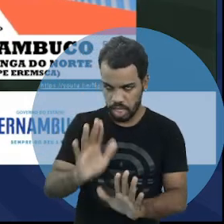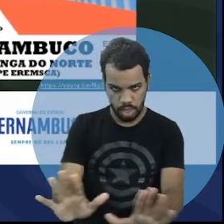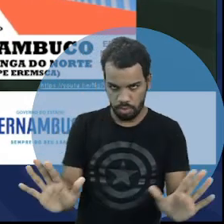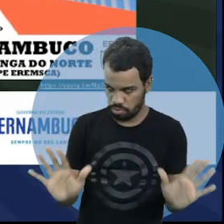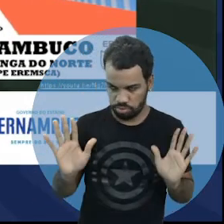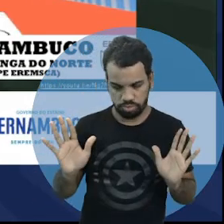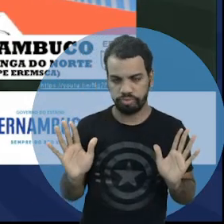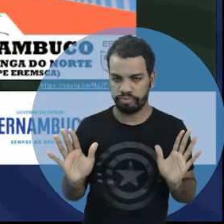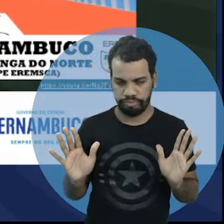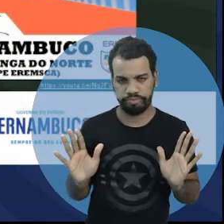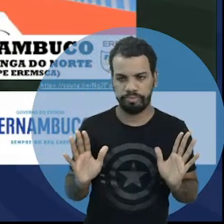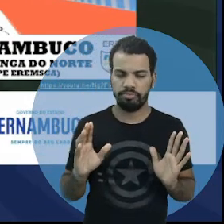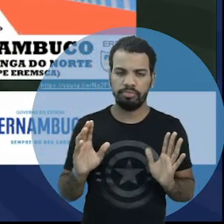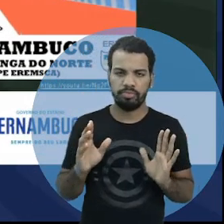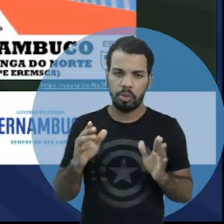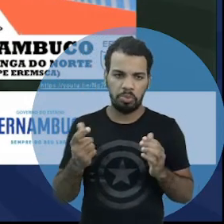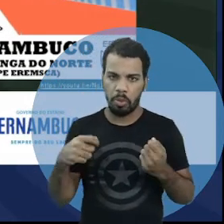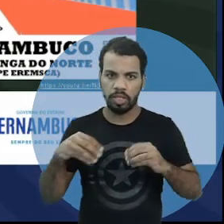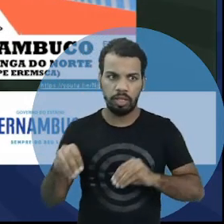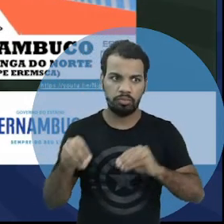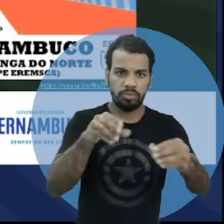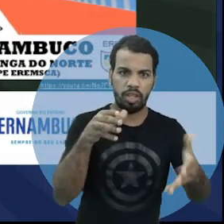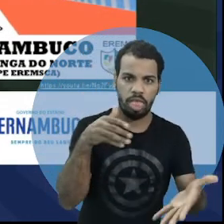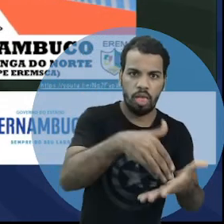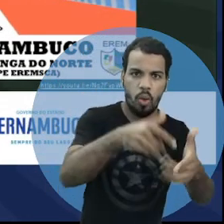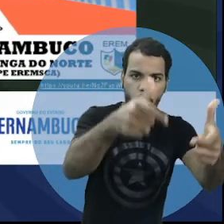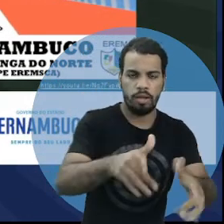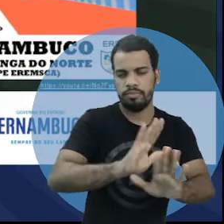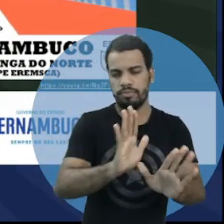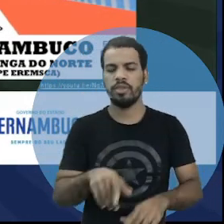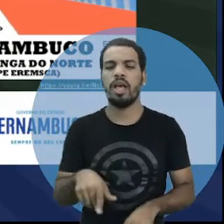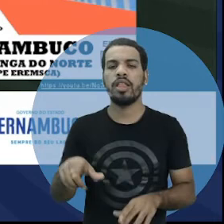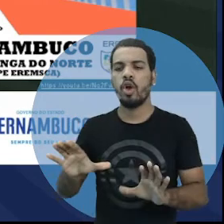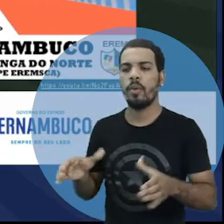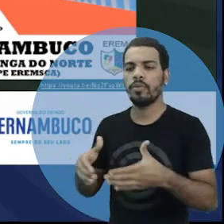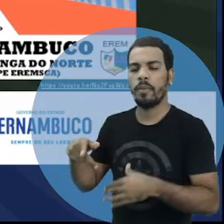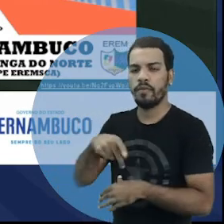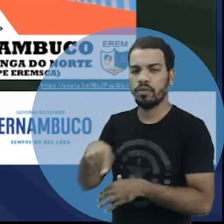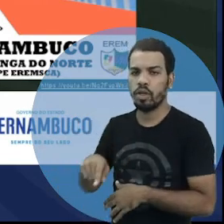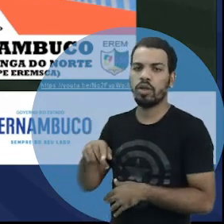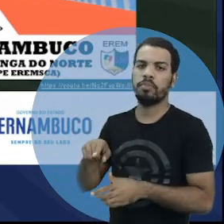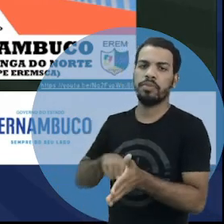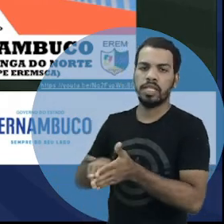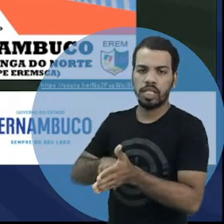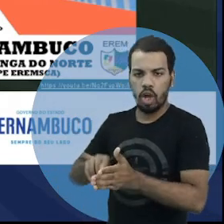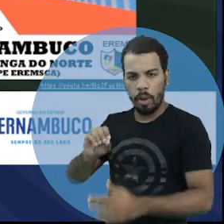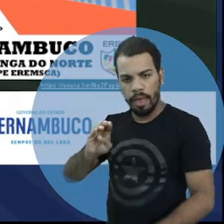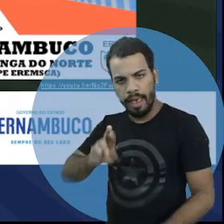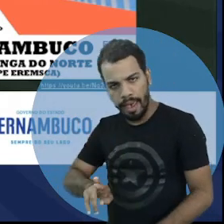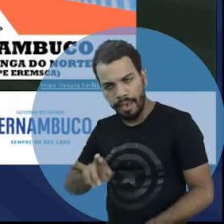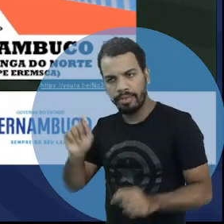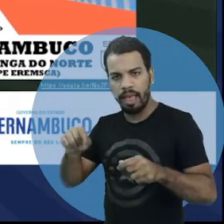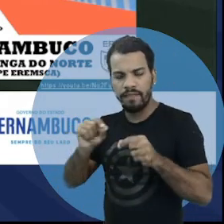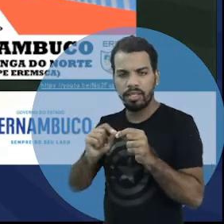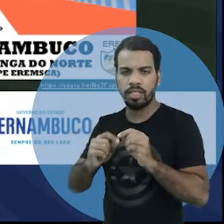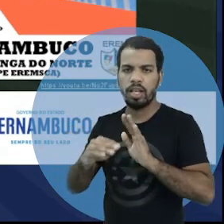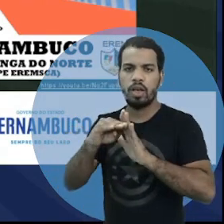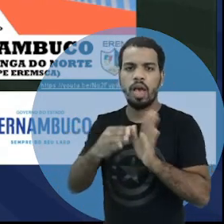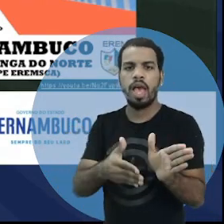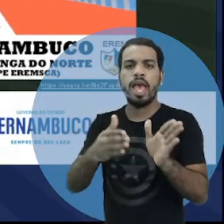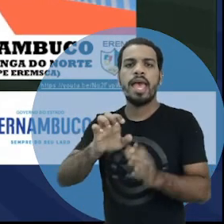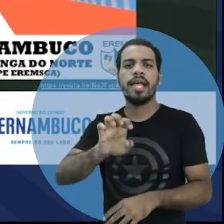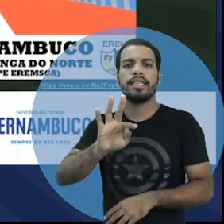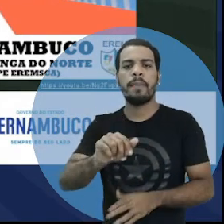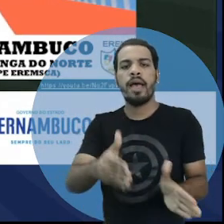também em sedes regionais. E aí a comissão de professores e pesquisadores da UBR consegue fazer uma fase única e com